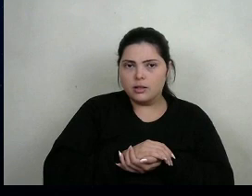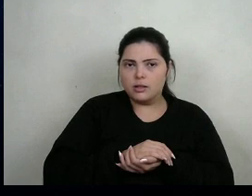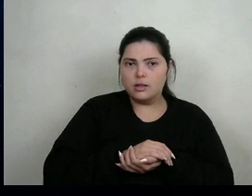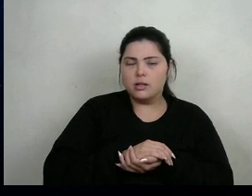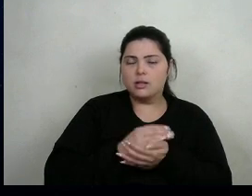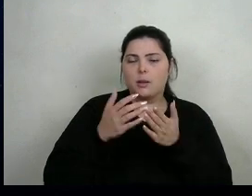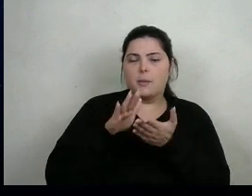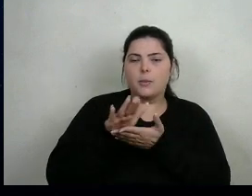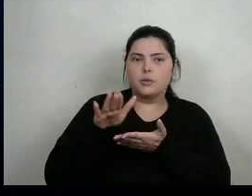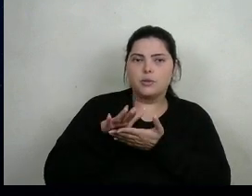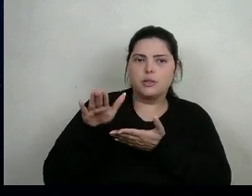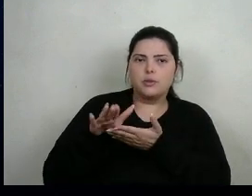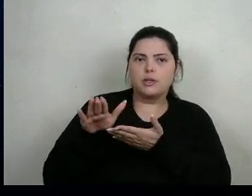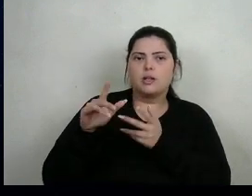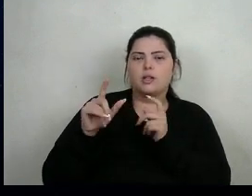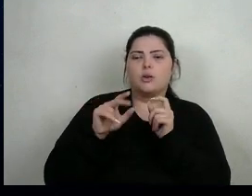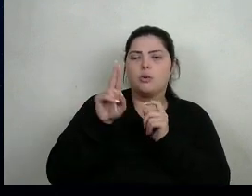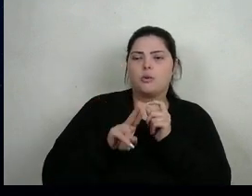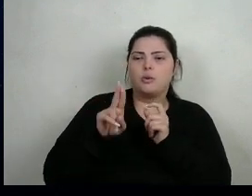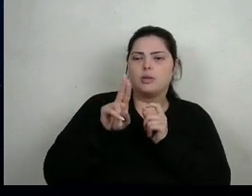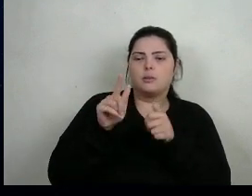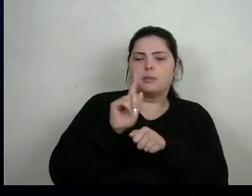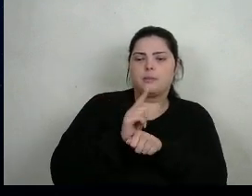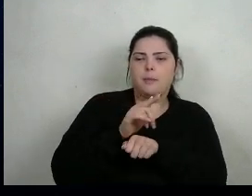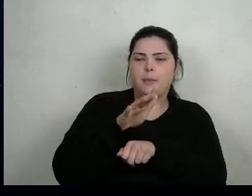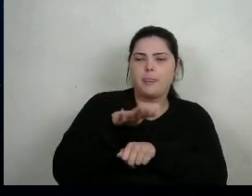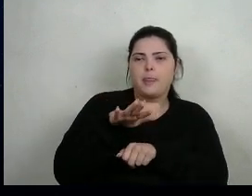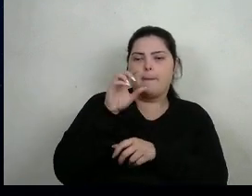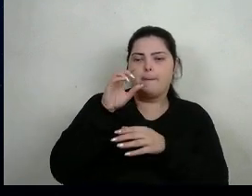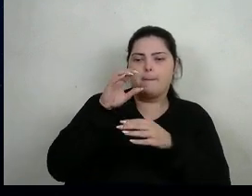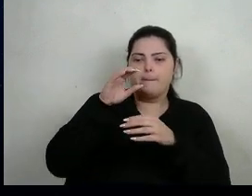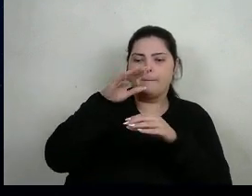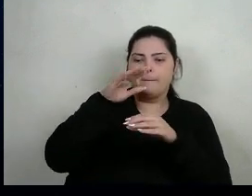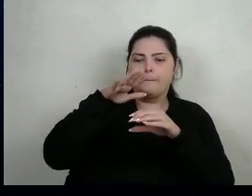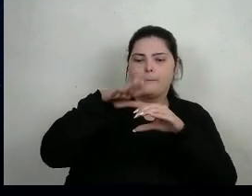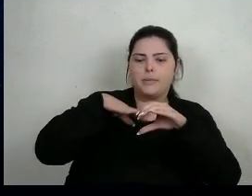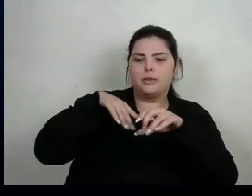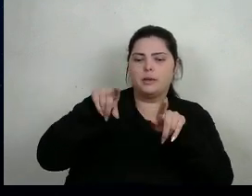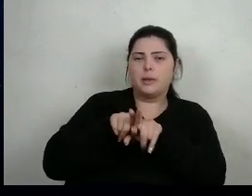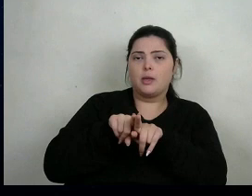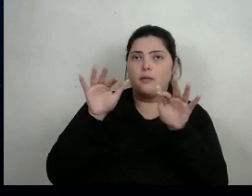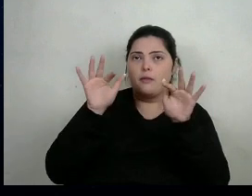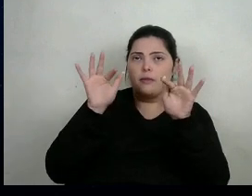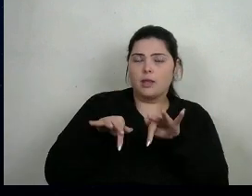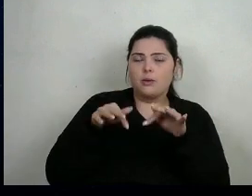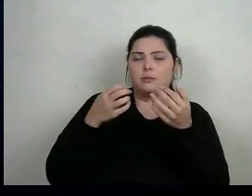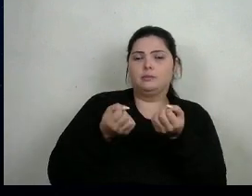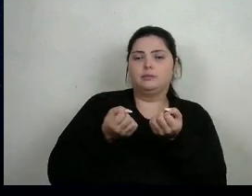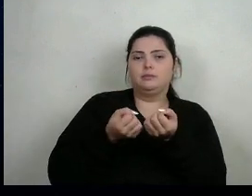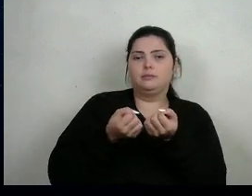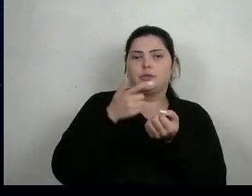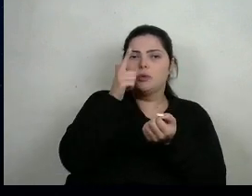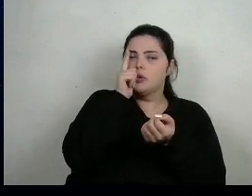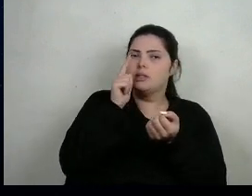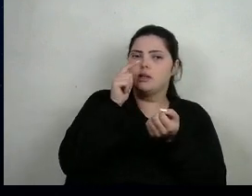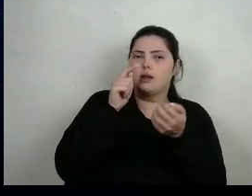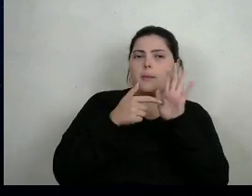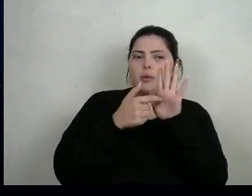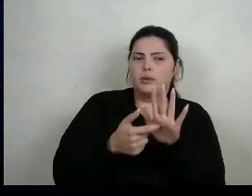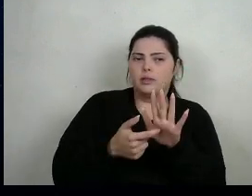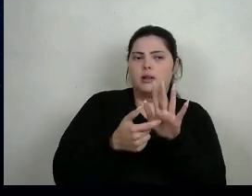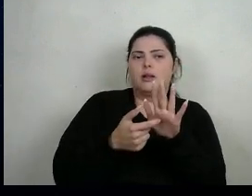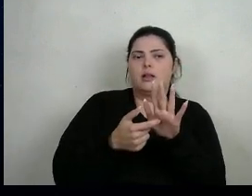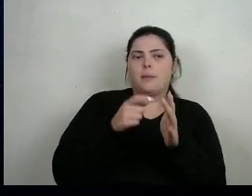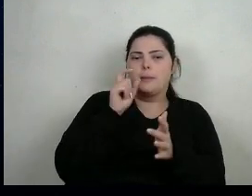são úteis só para gestão Esse é um dos mitos que eu espero que ao final dessa sessão a gente consiga desbancar completamente e fazer vocês